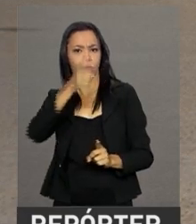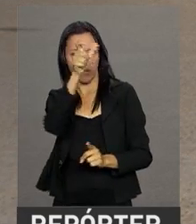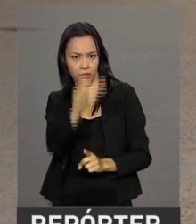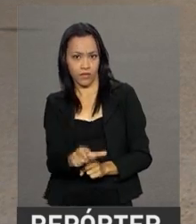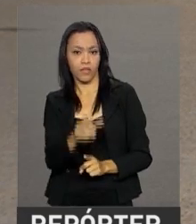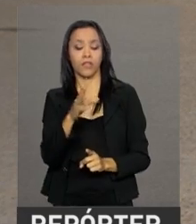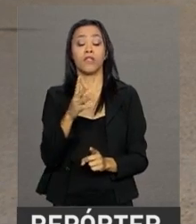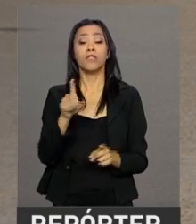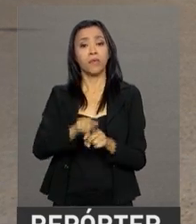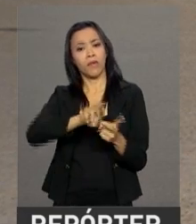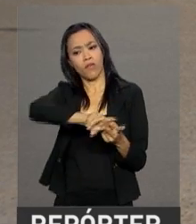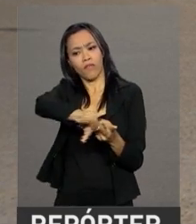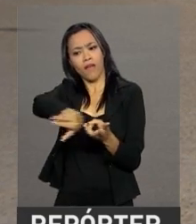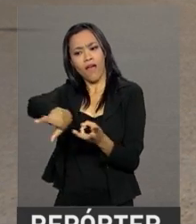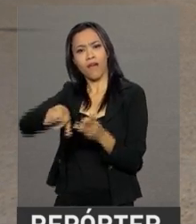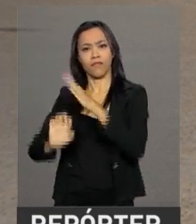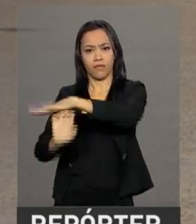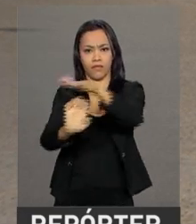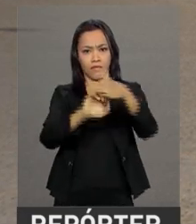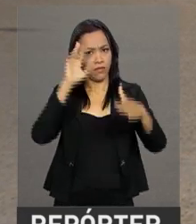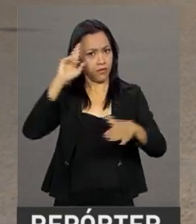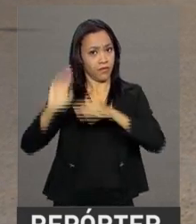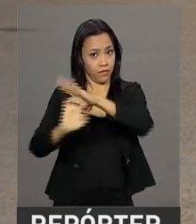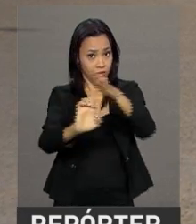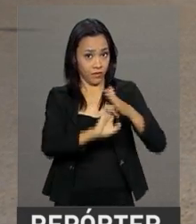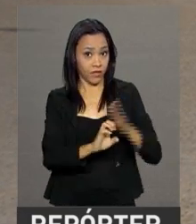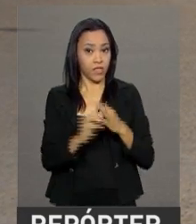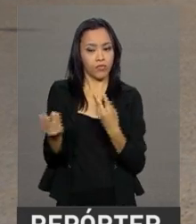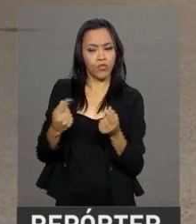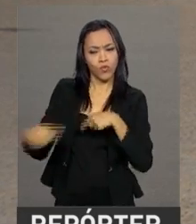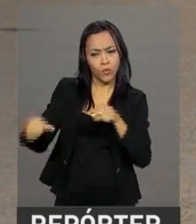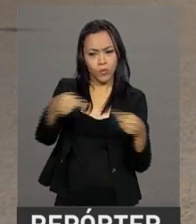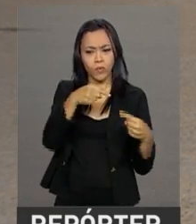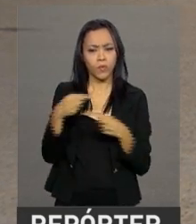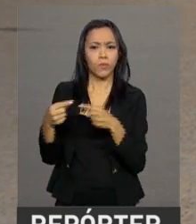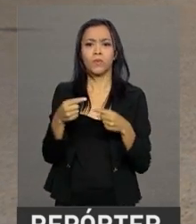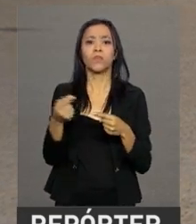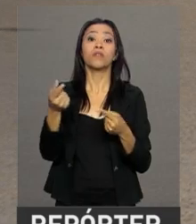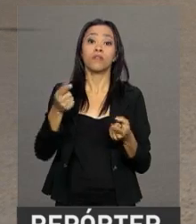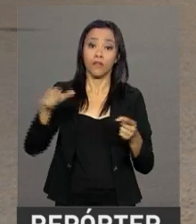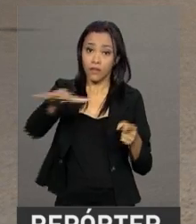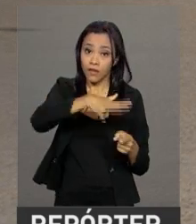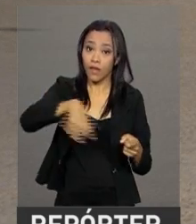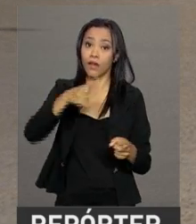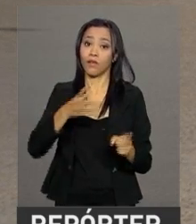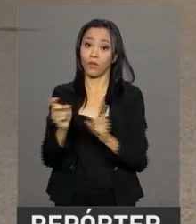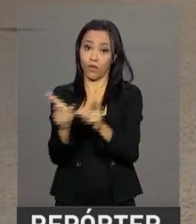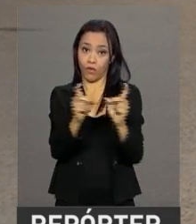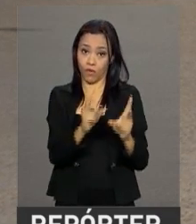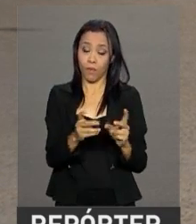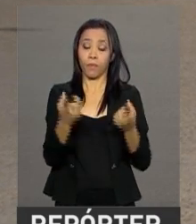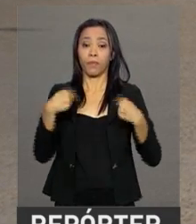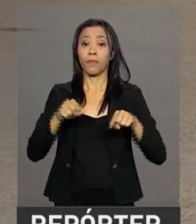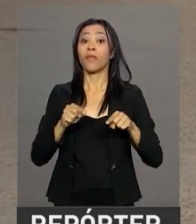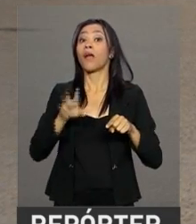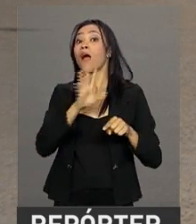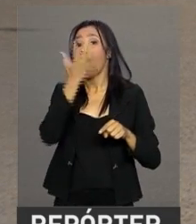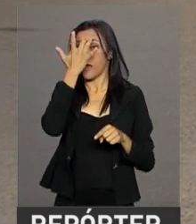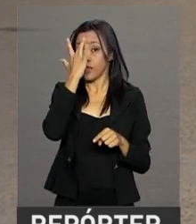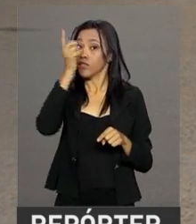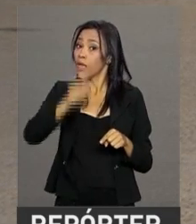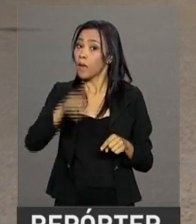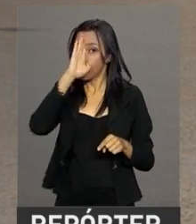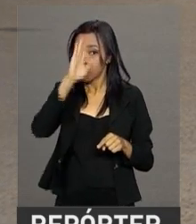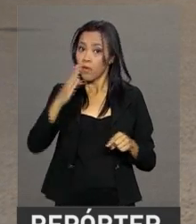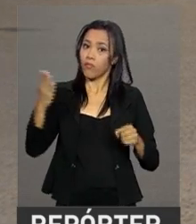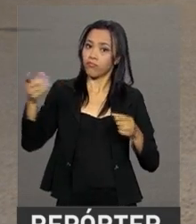Modi, e com empresários para discutir oportunidades de investimentos e comércio. A Índia é um dos principais parceiros comerciais do